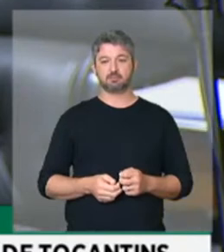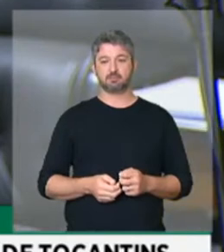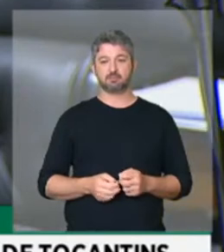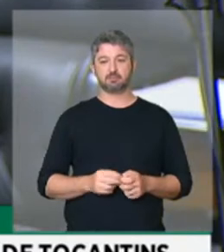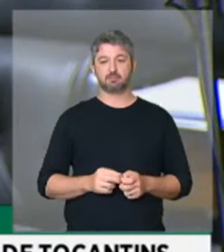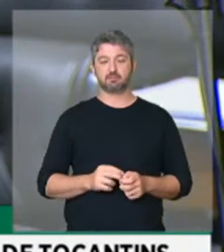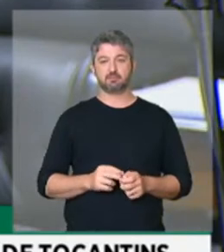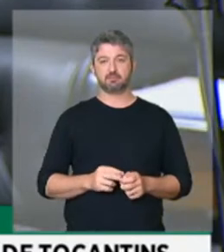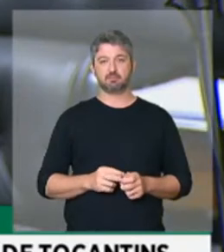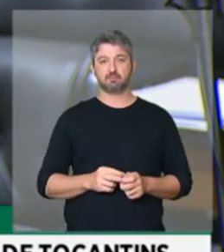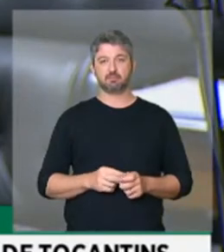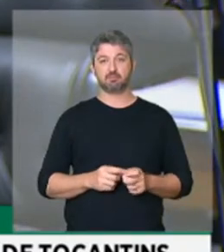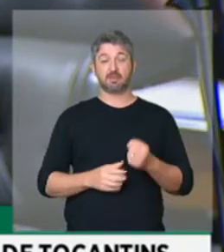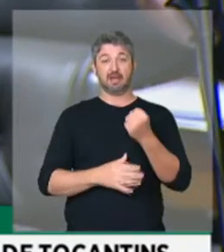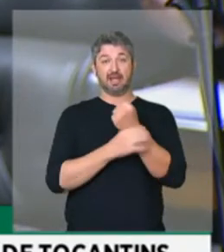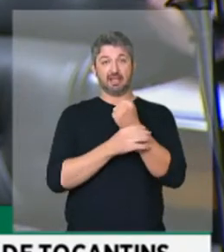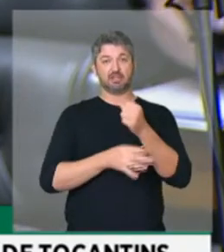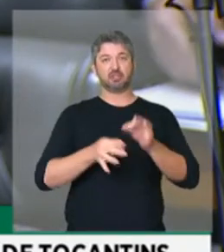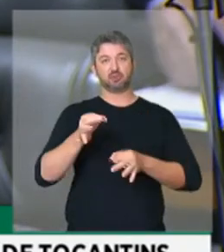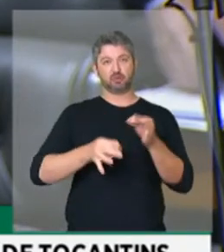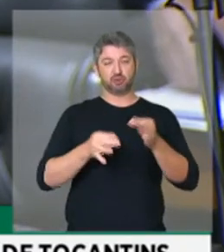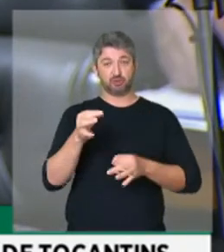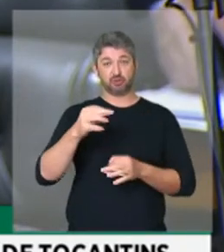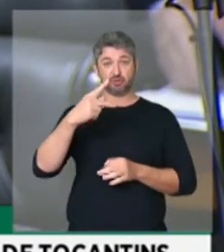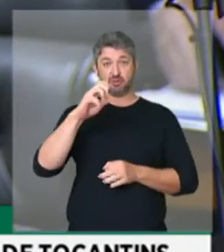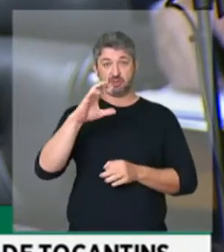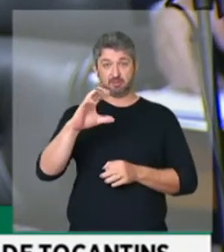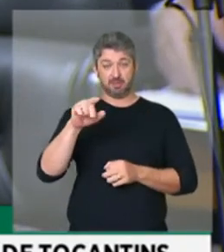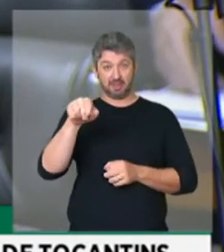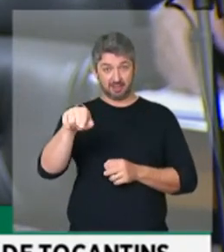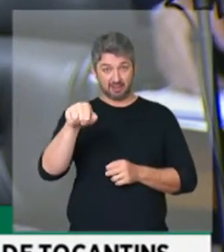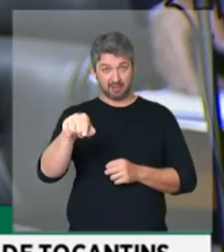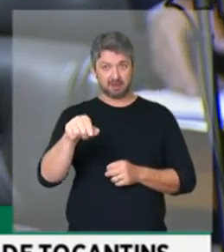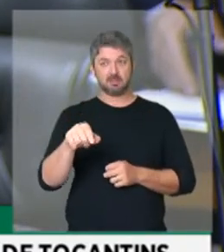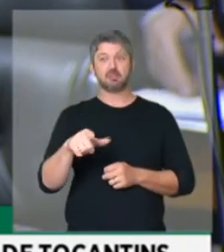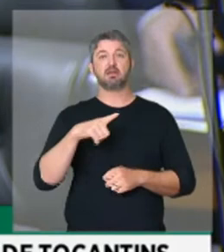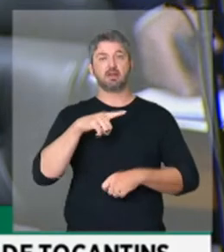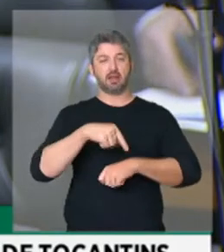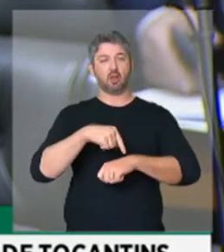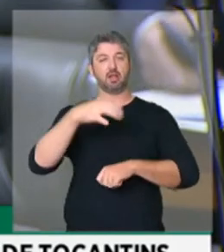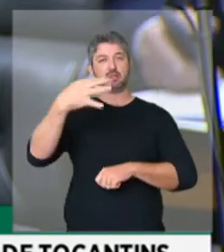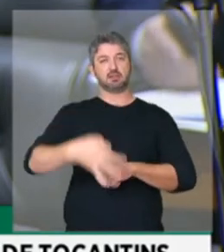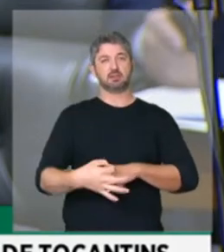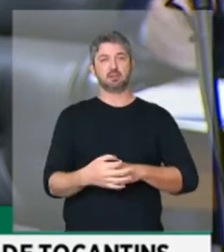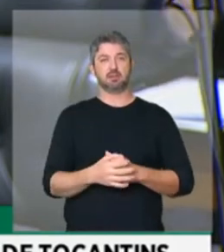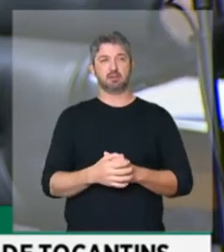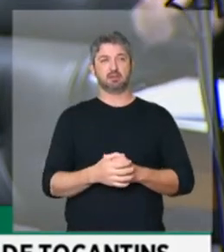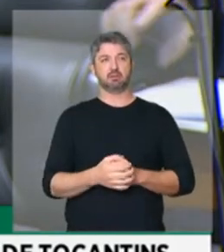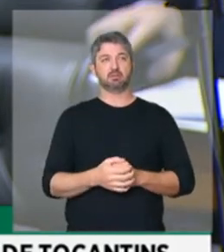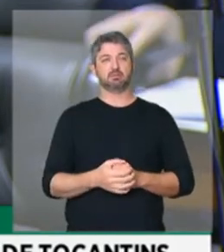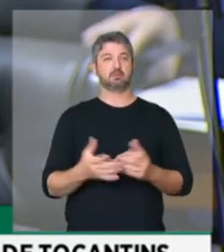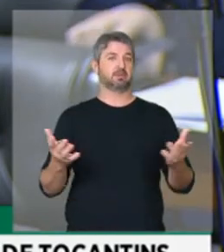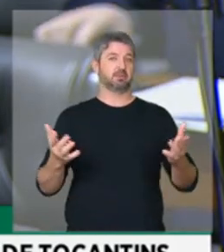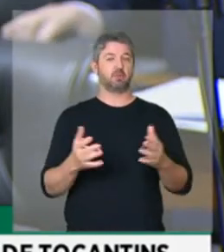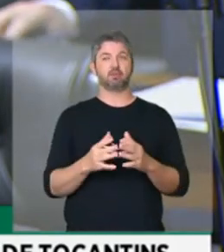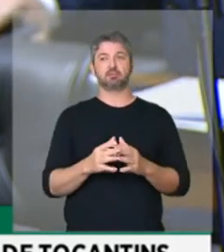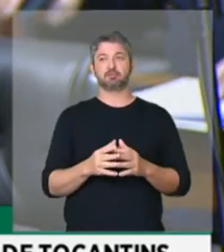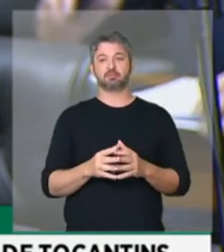garantir a segurança jurídica, esta PEC vem em um bom momento. Então, abrir